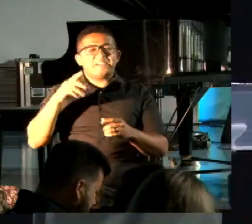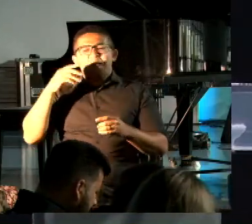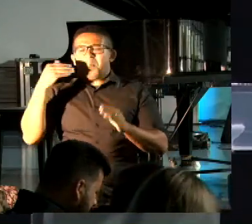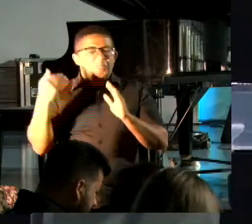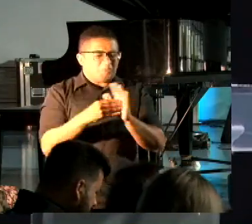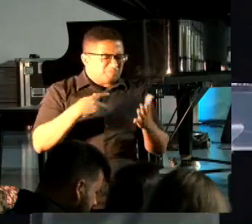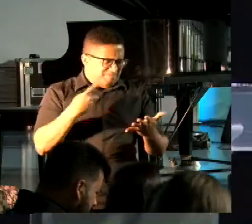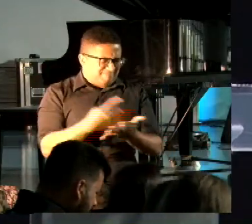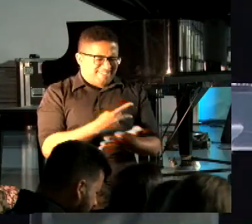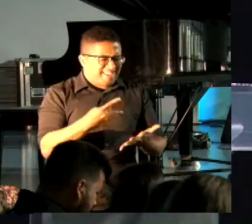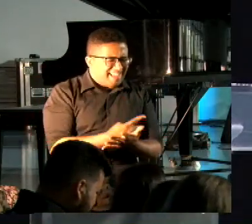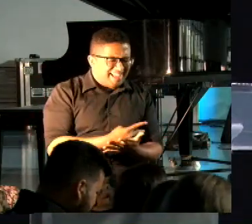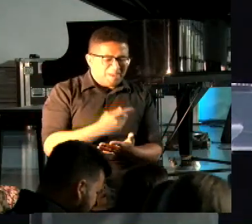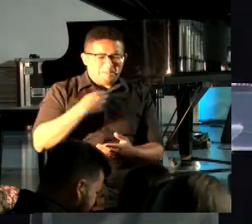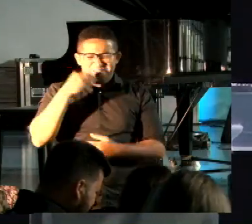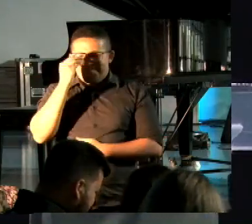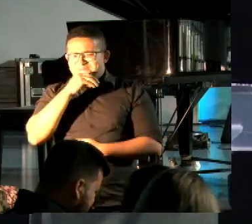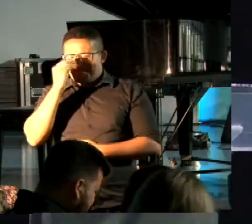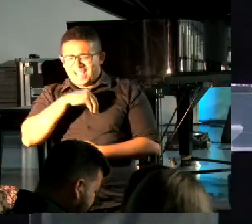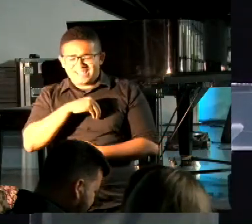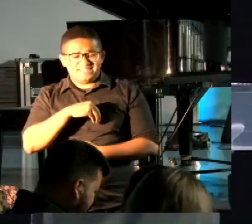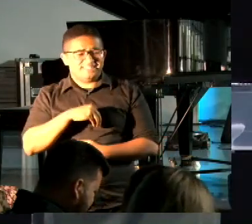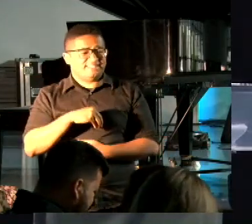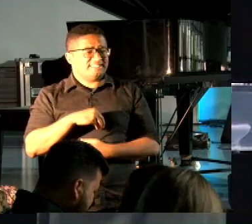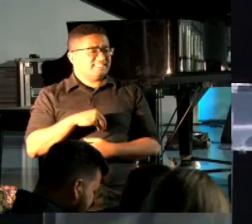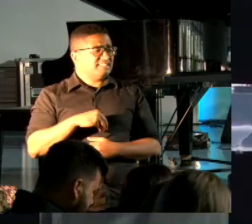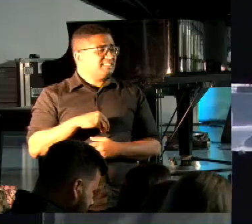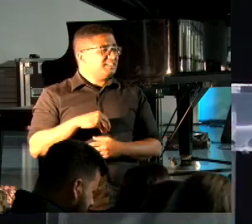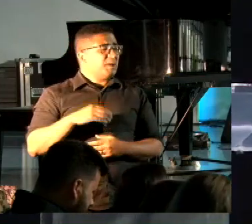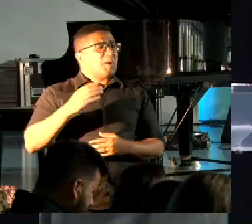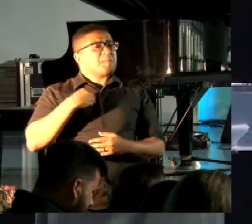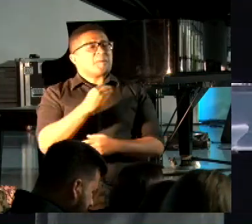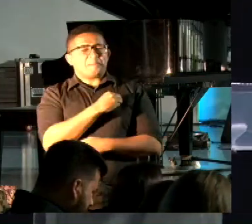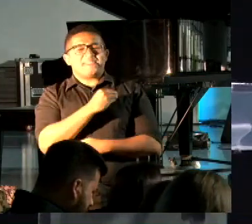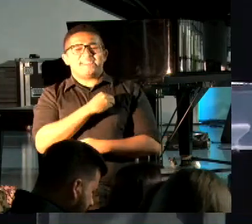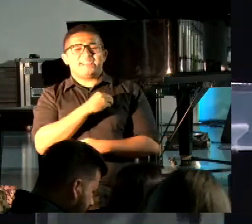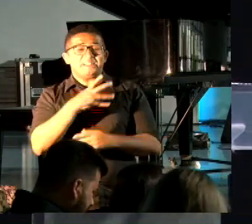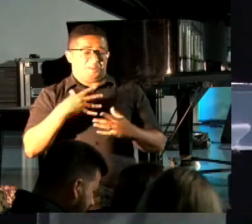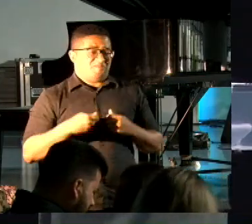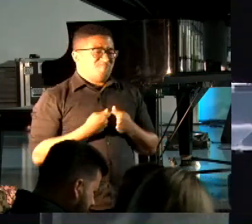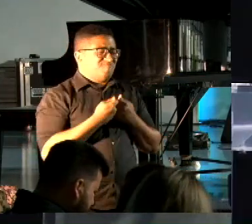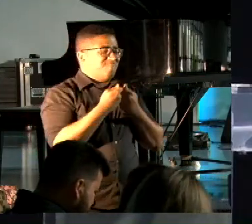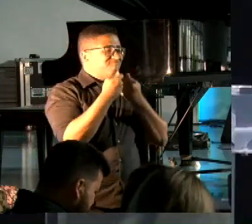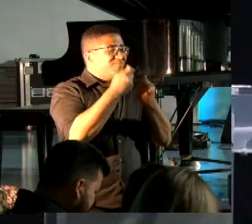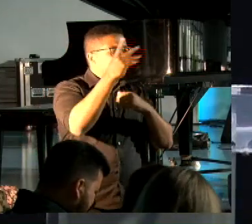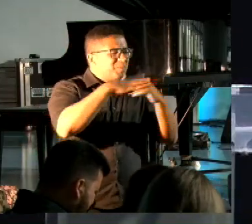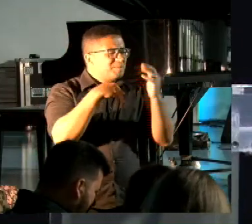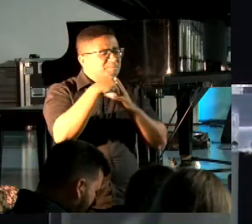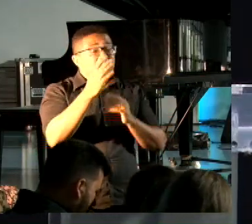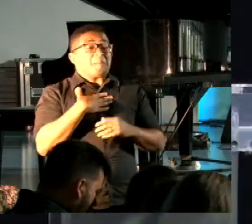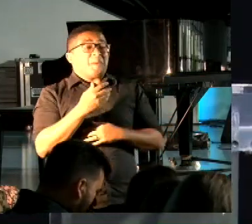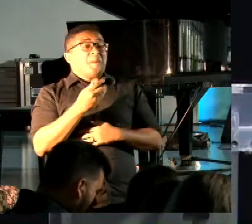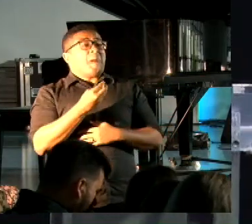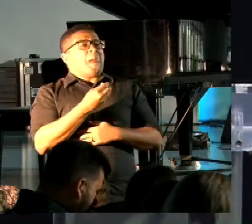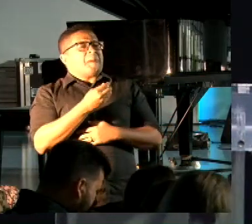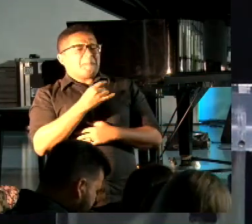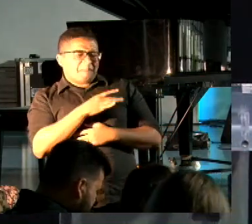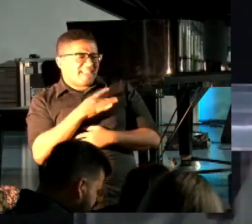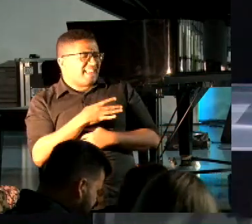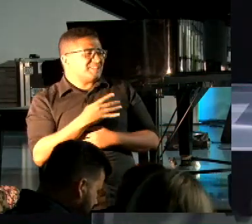desagrada, as minhas fraquezas, os meus pecados, os meus medos e